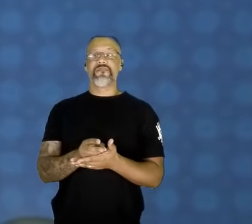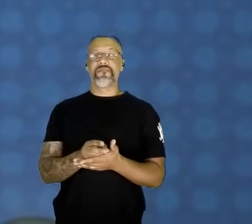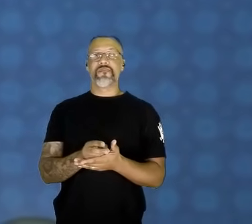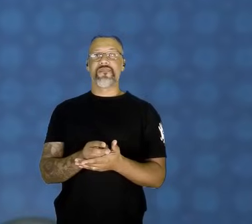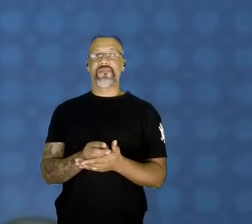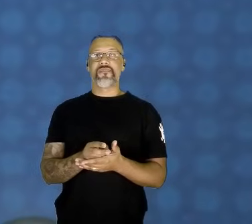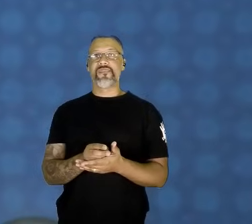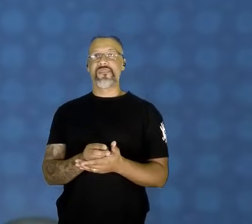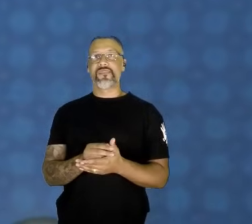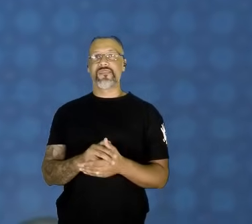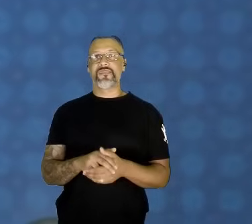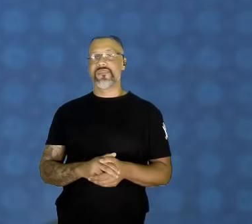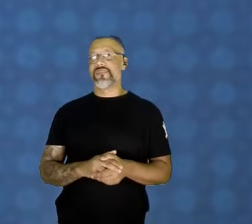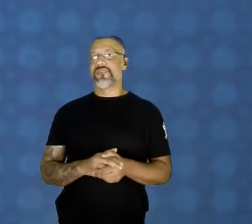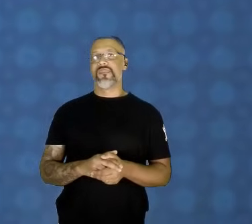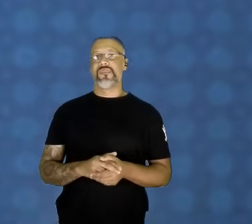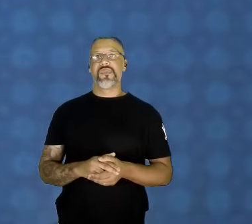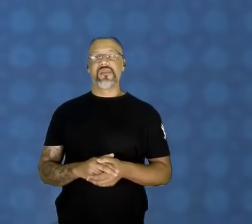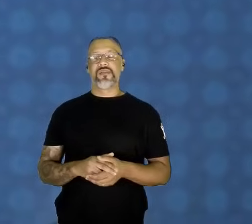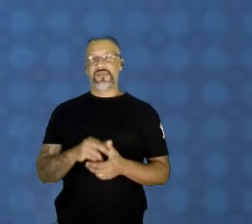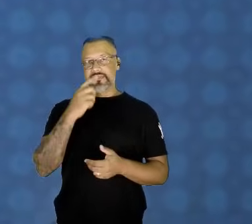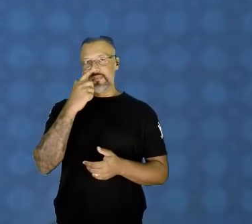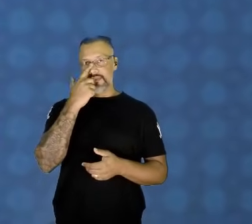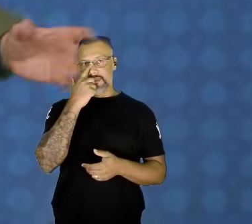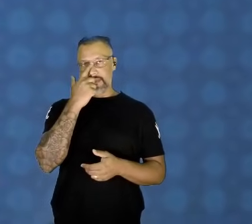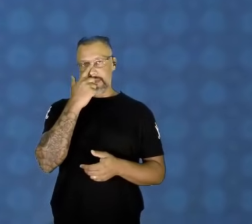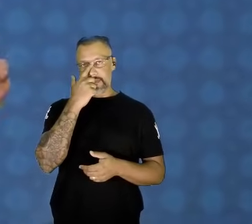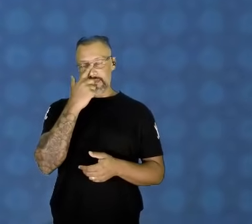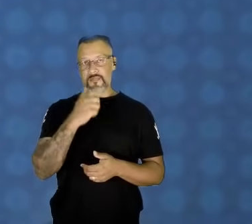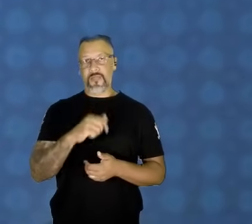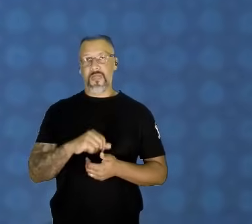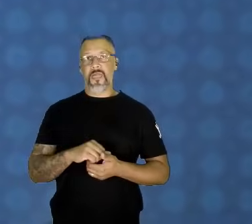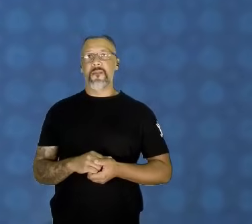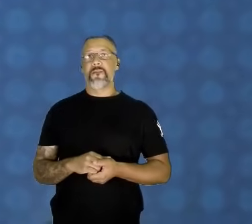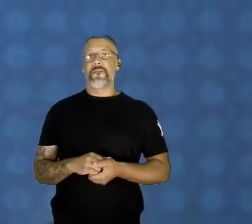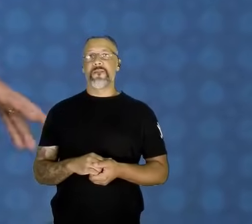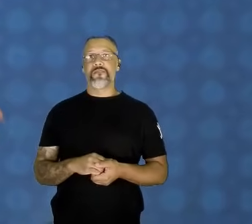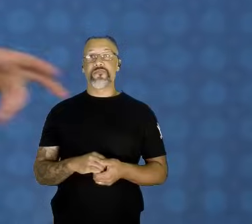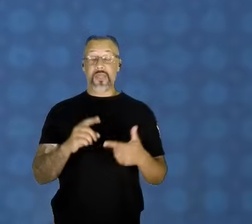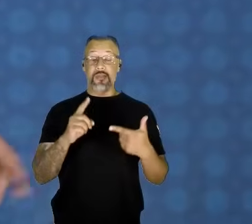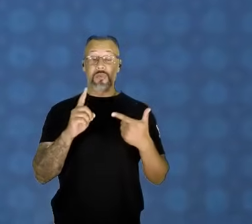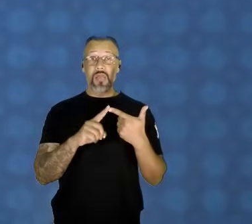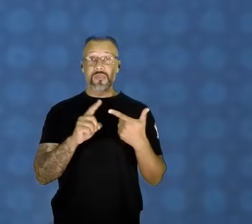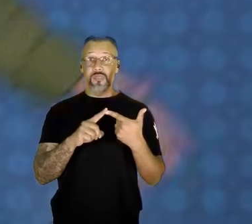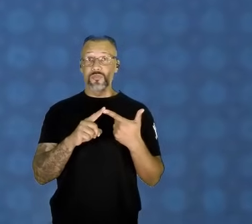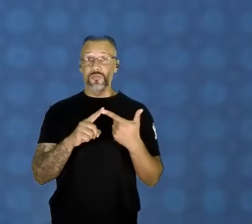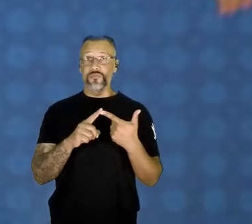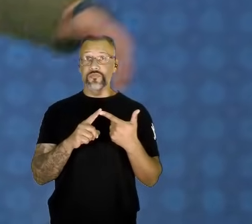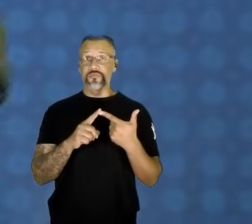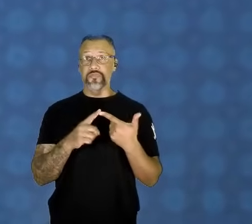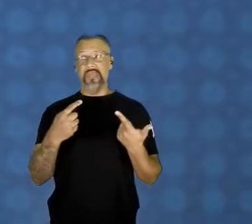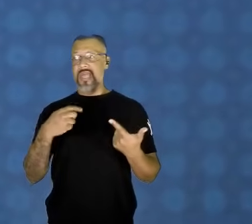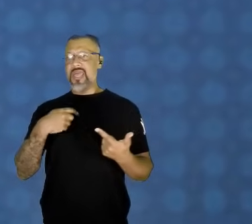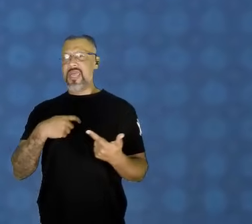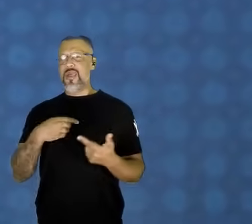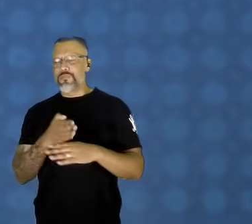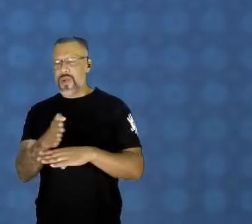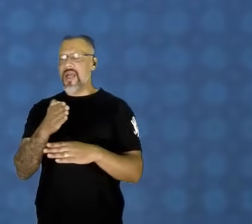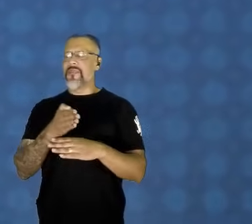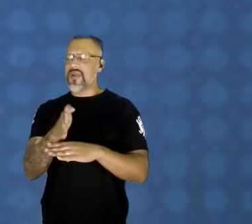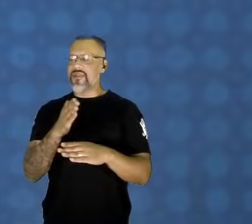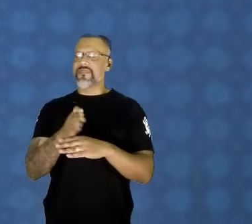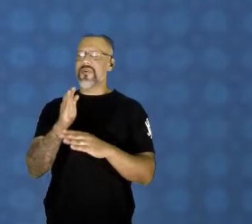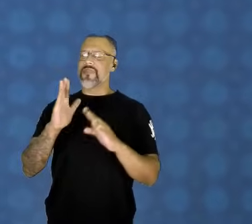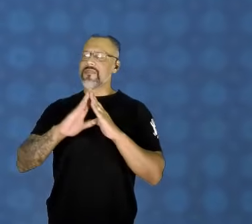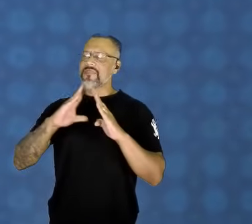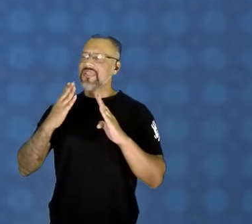estômago, quando eu tenho meu desespero e Deus simplesmente fica em silêncio, como assim?